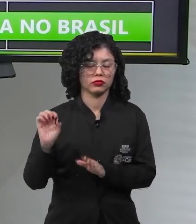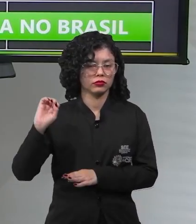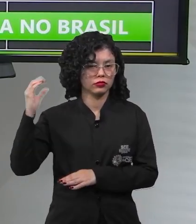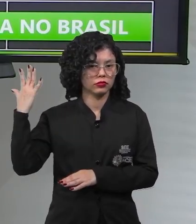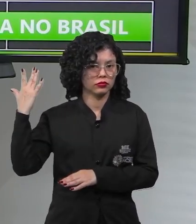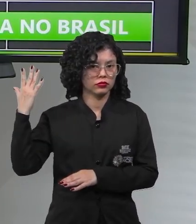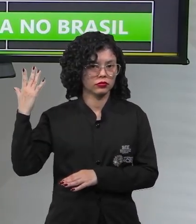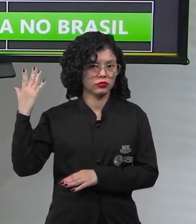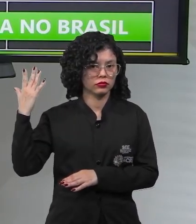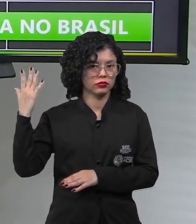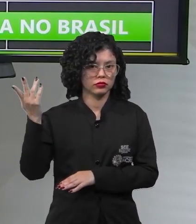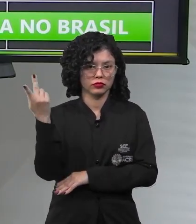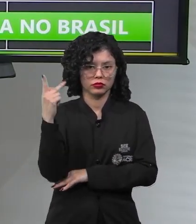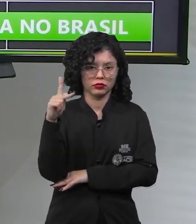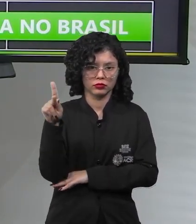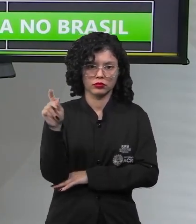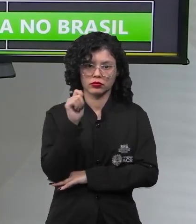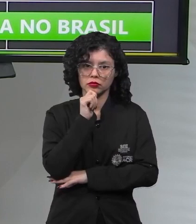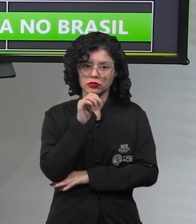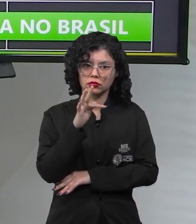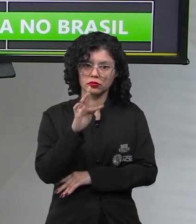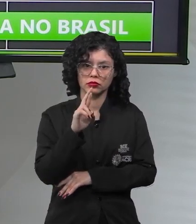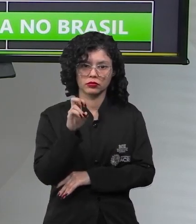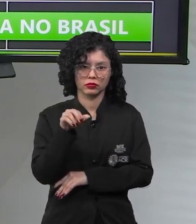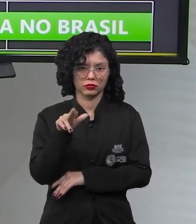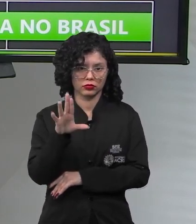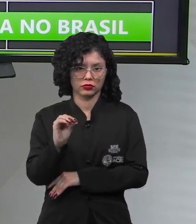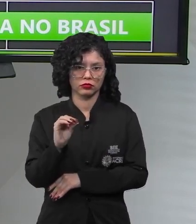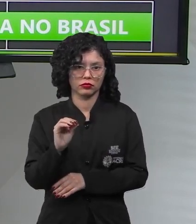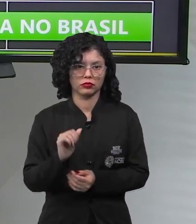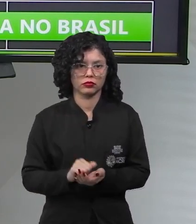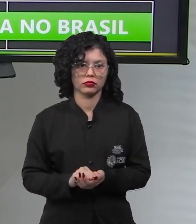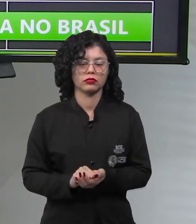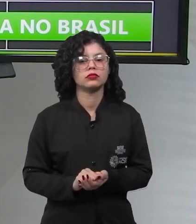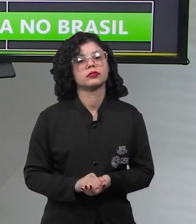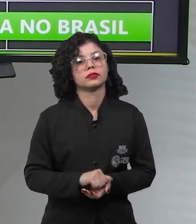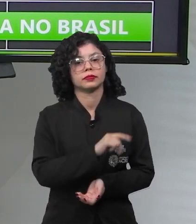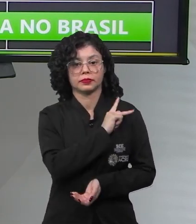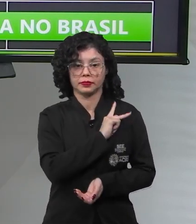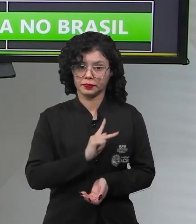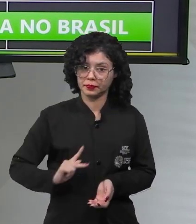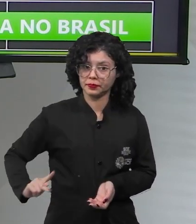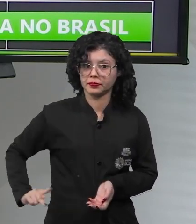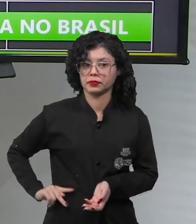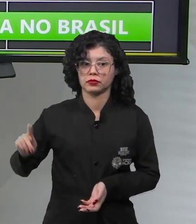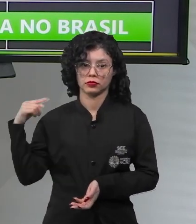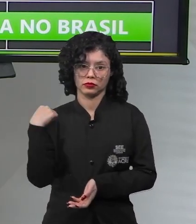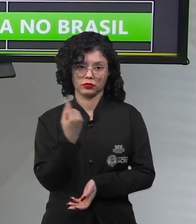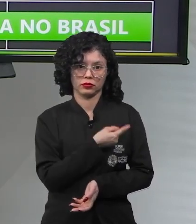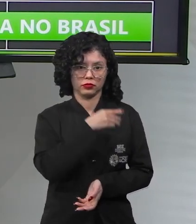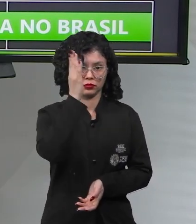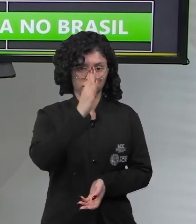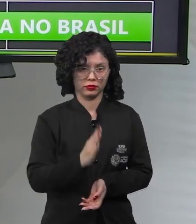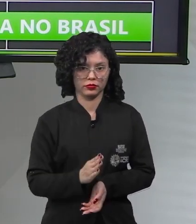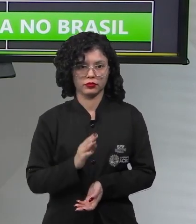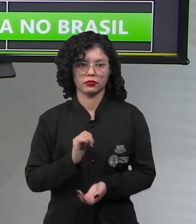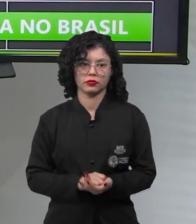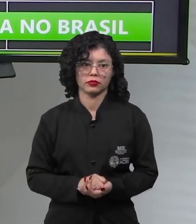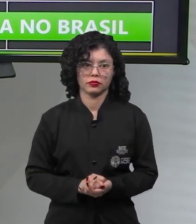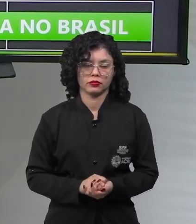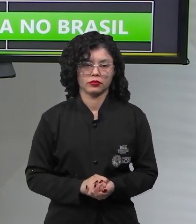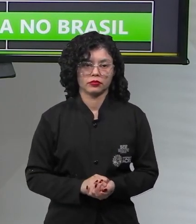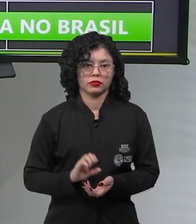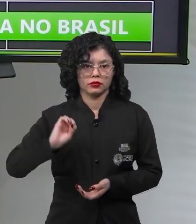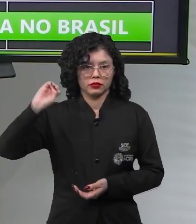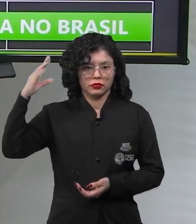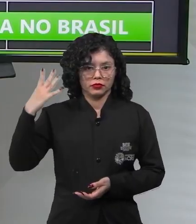ocorreu no período em que Fernando Henrique Cardoso ele era o presidente da República no nosso país, né? Então,